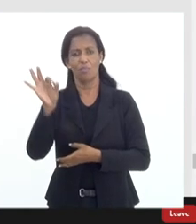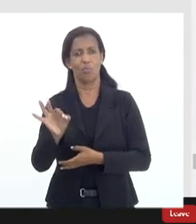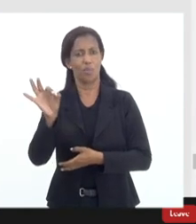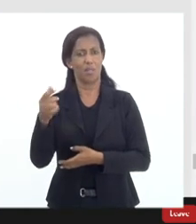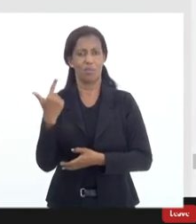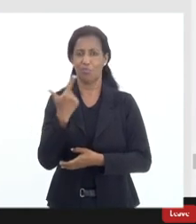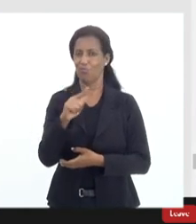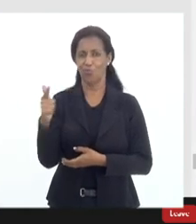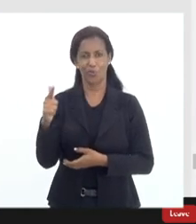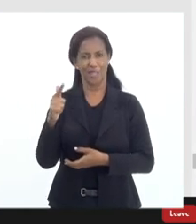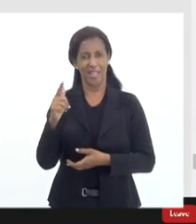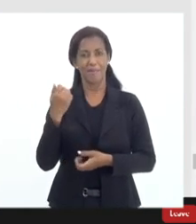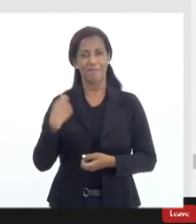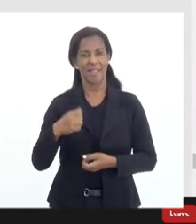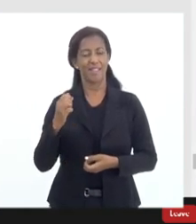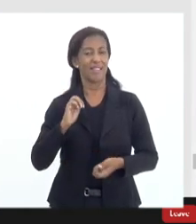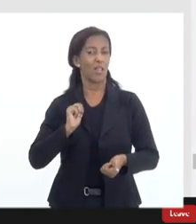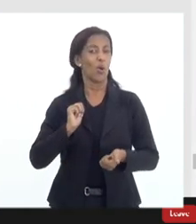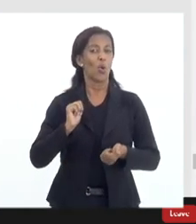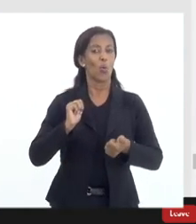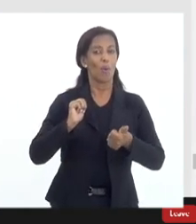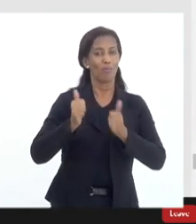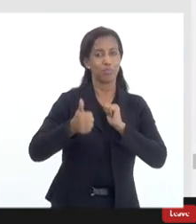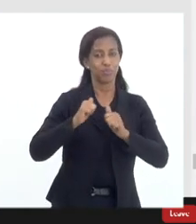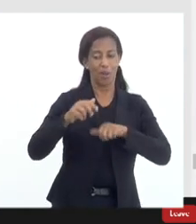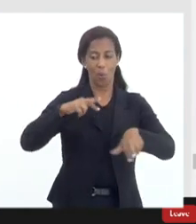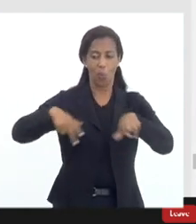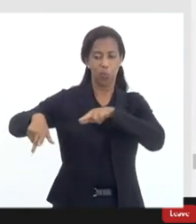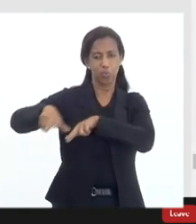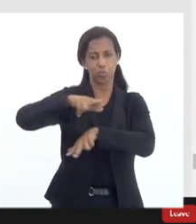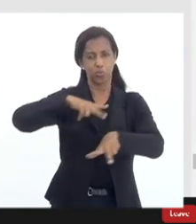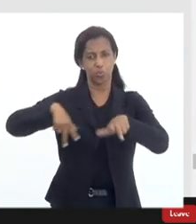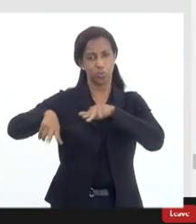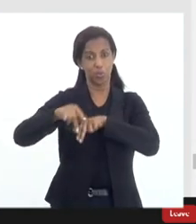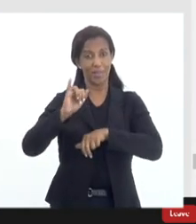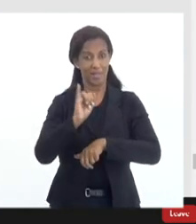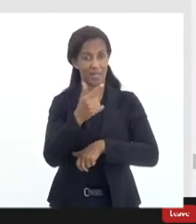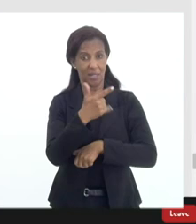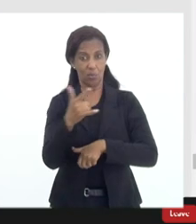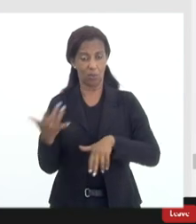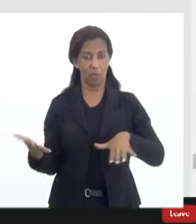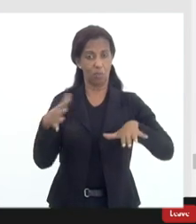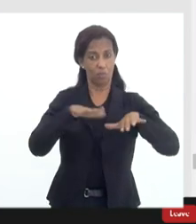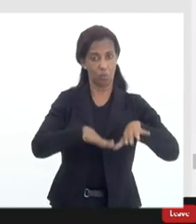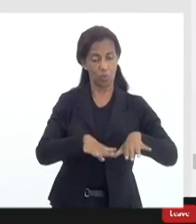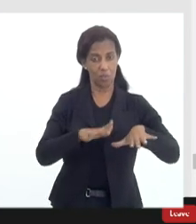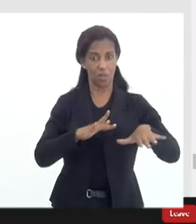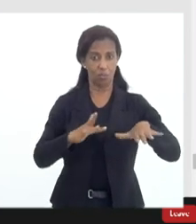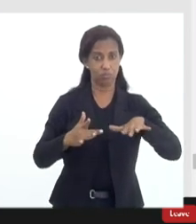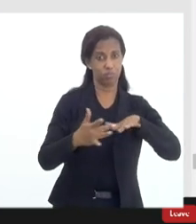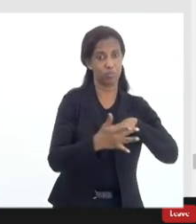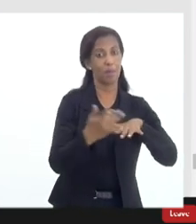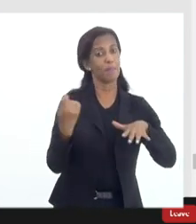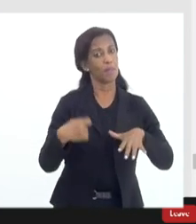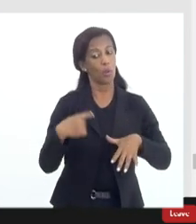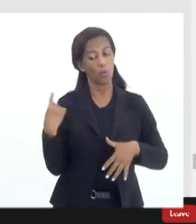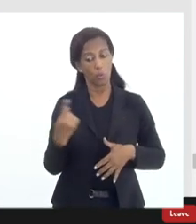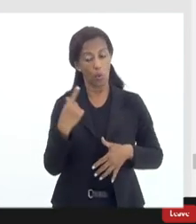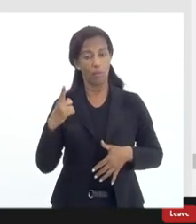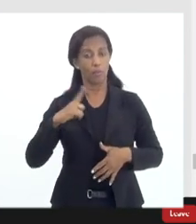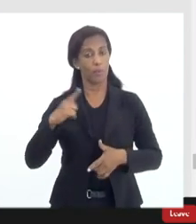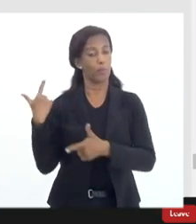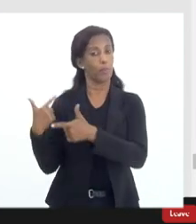uma dinâmica de rodízio de estudantes nas salas de aula. Se não houver uma política de inclusão digital, nós vamos continuar tendo